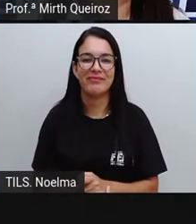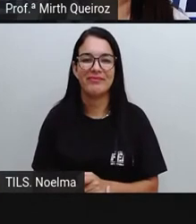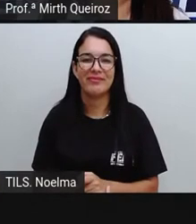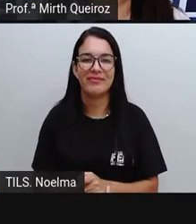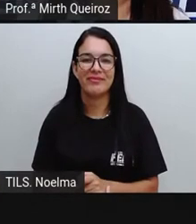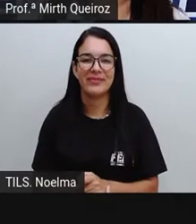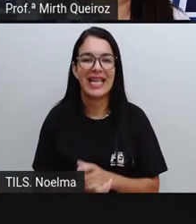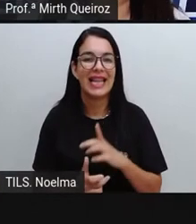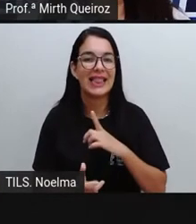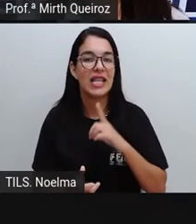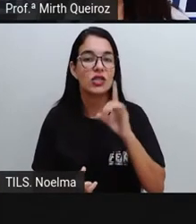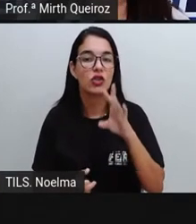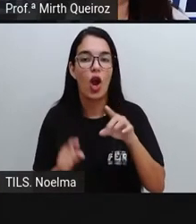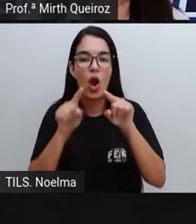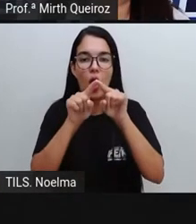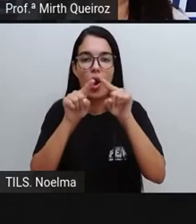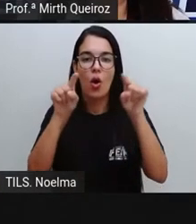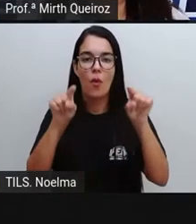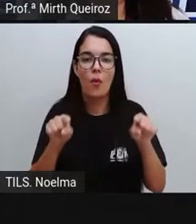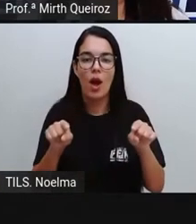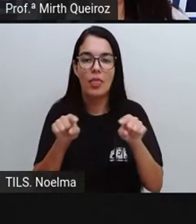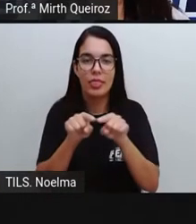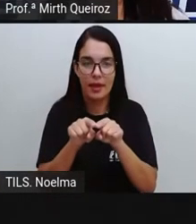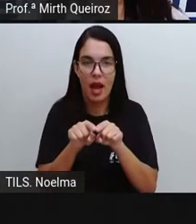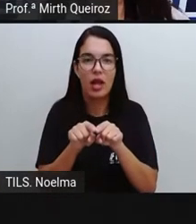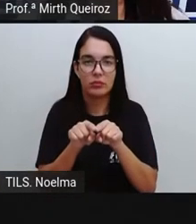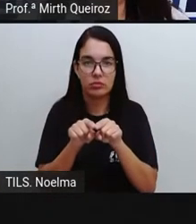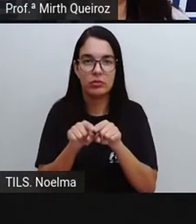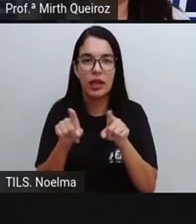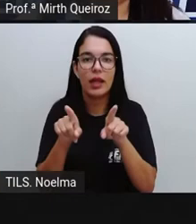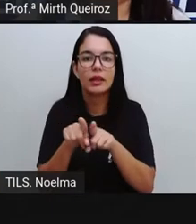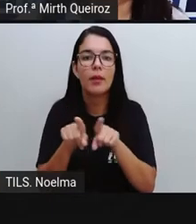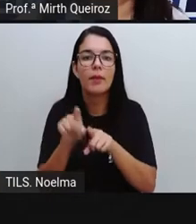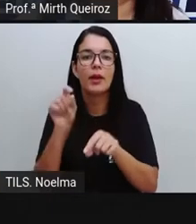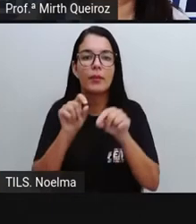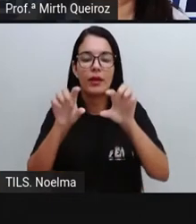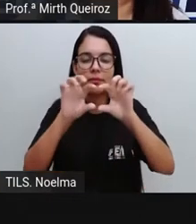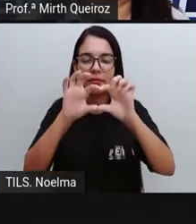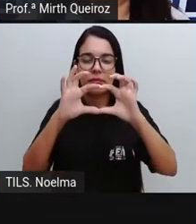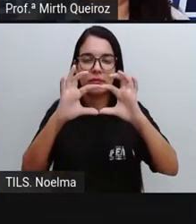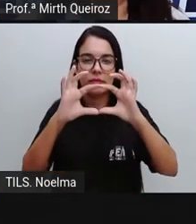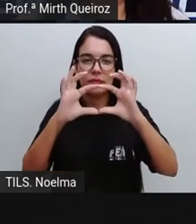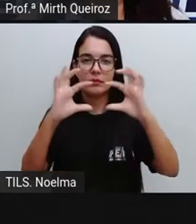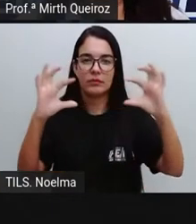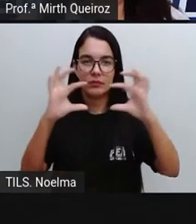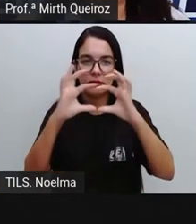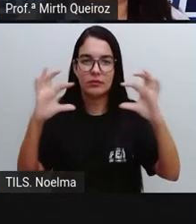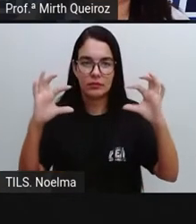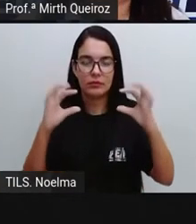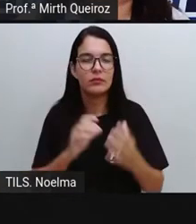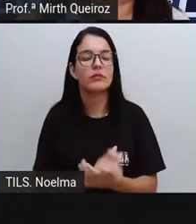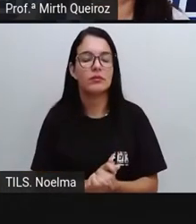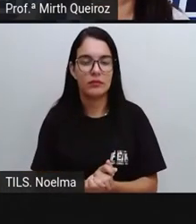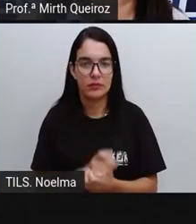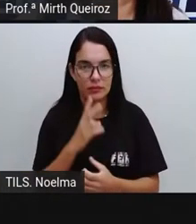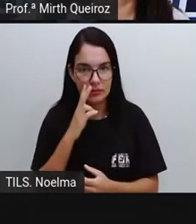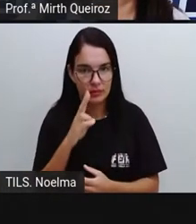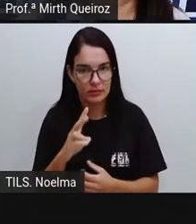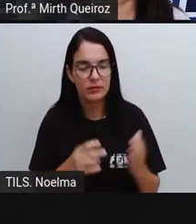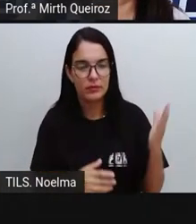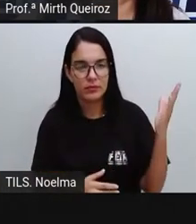figura geométrica, dois tipos, aliás, nós temos o quadrado e o retângulo, né? Dois quadriláteros, porque são formados